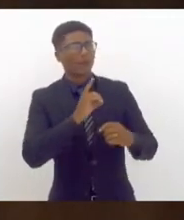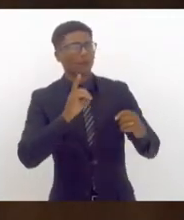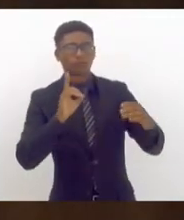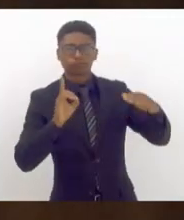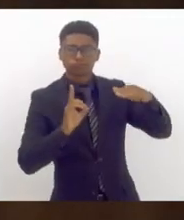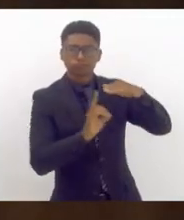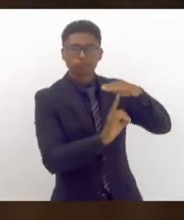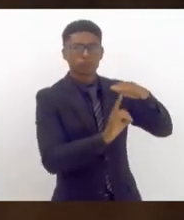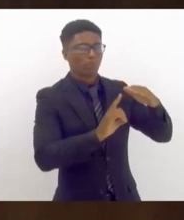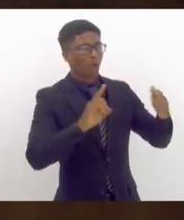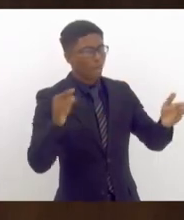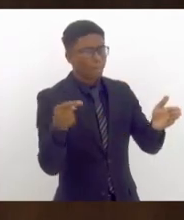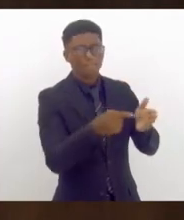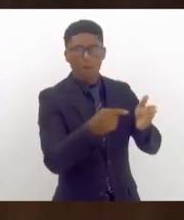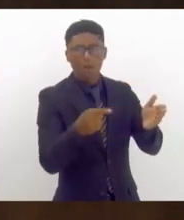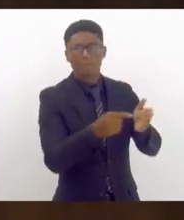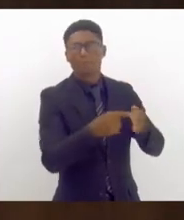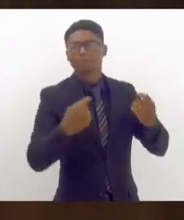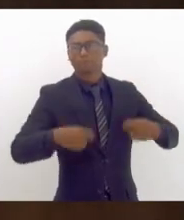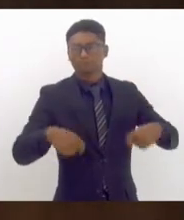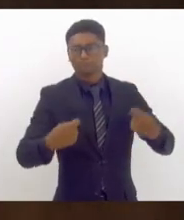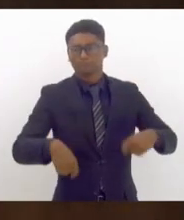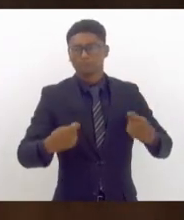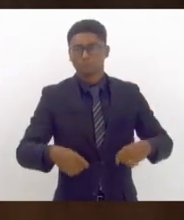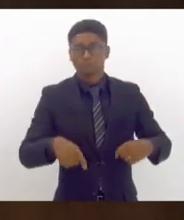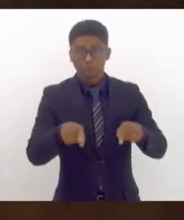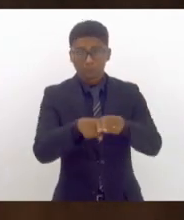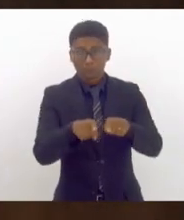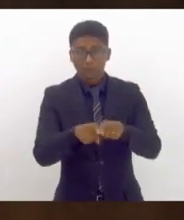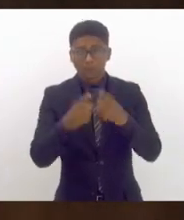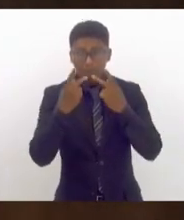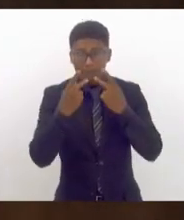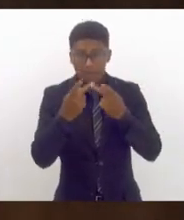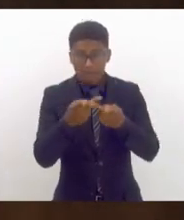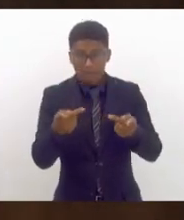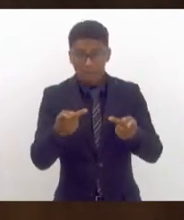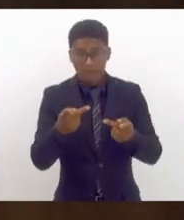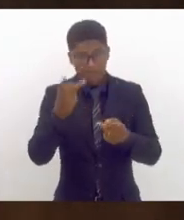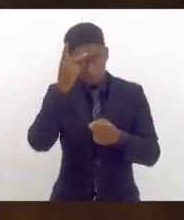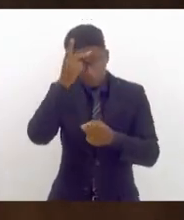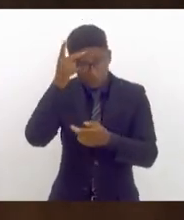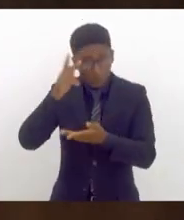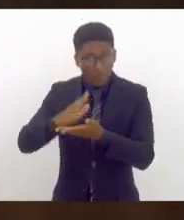essa oportunidade para dizer, para quem ainda não entendeu, deputado Carlos Mink,